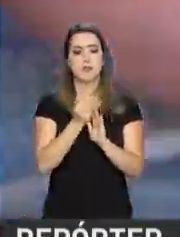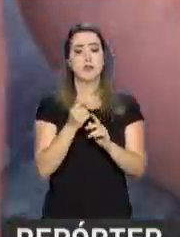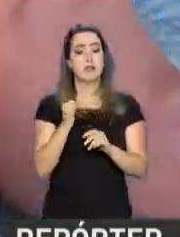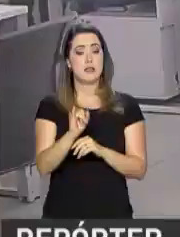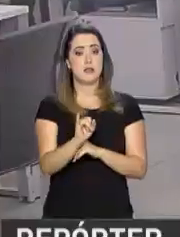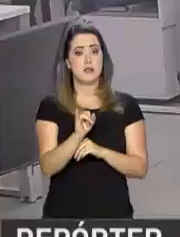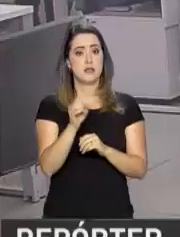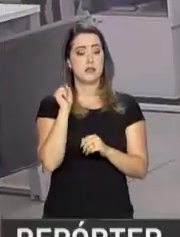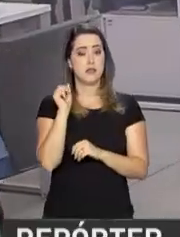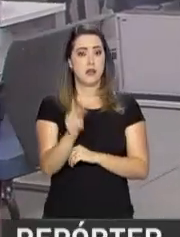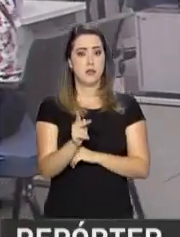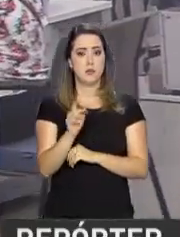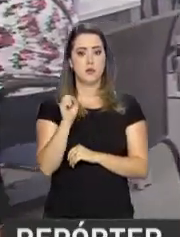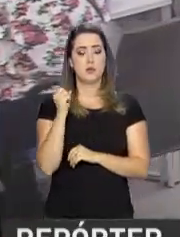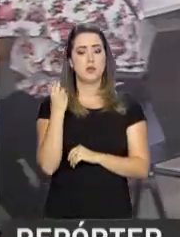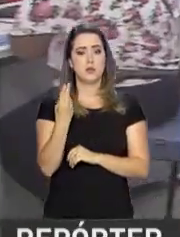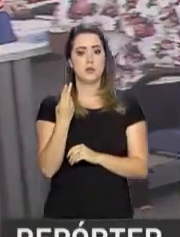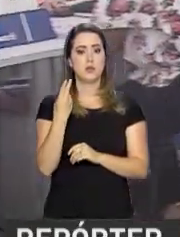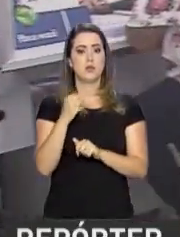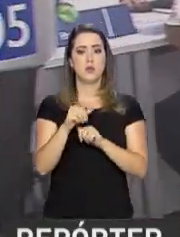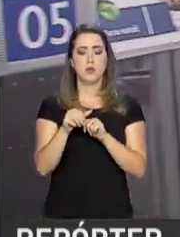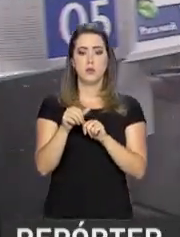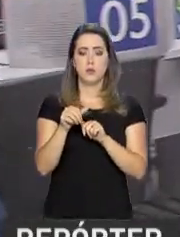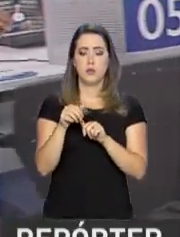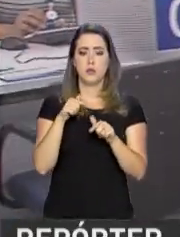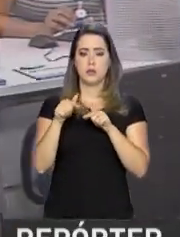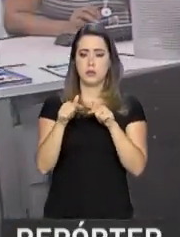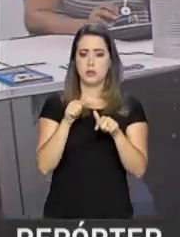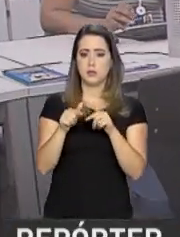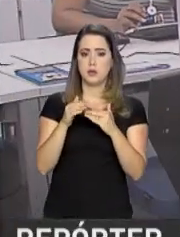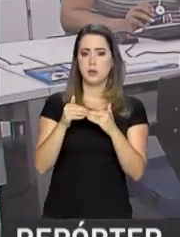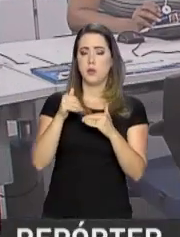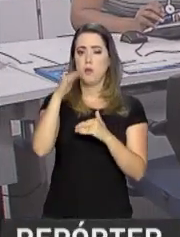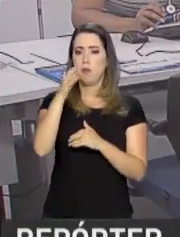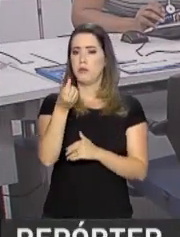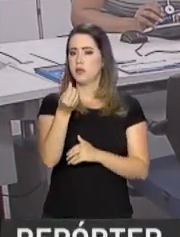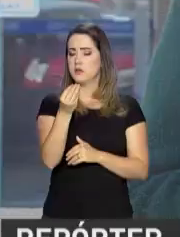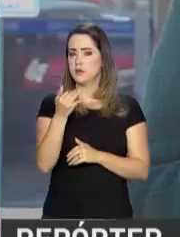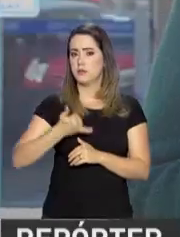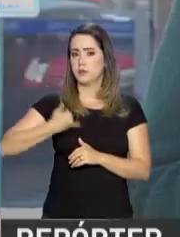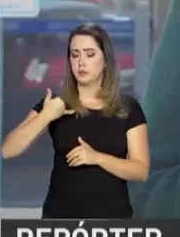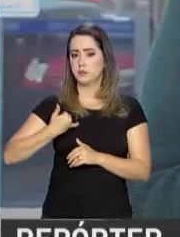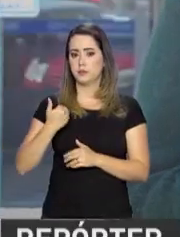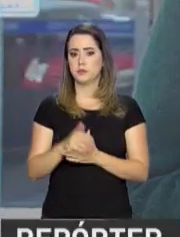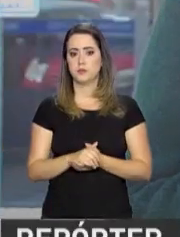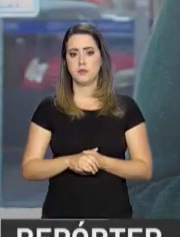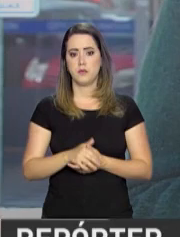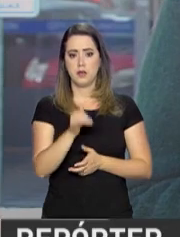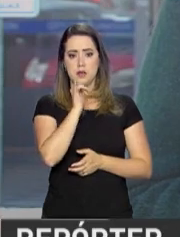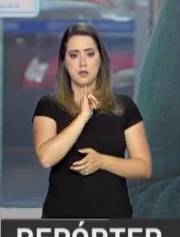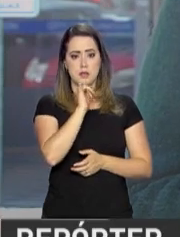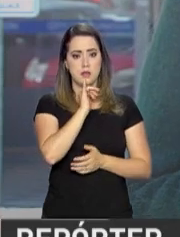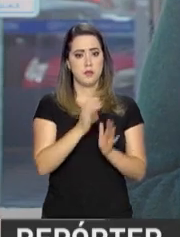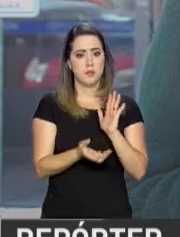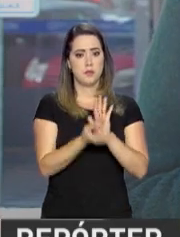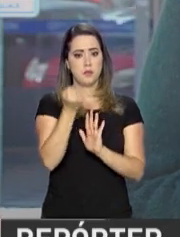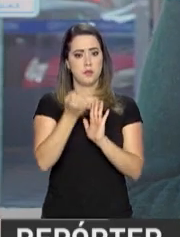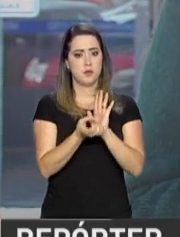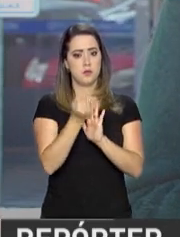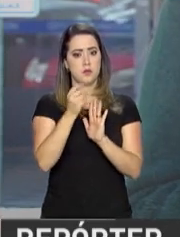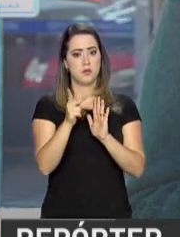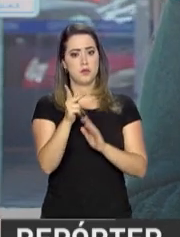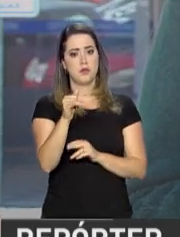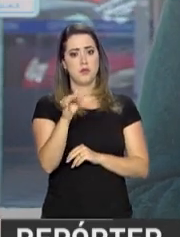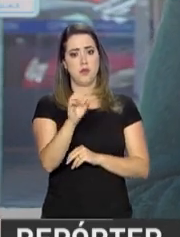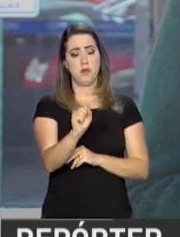caso de aposentadoria ou para trabalhadores com mais de 60 anos a exemplo dos saques das contas inativas do